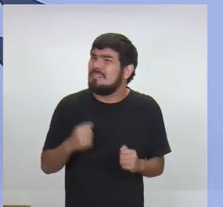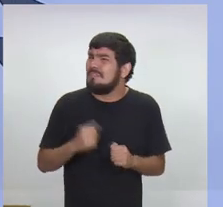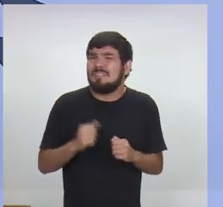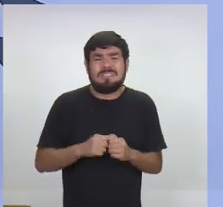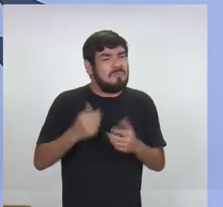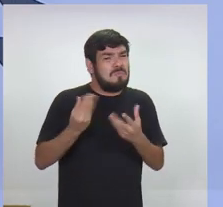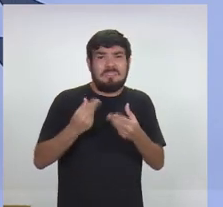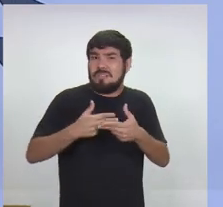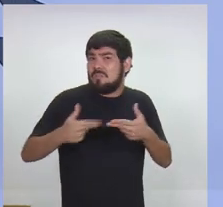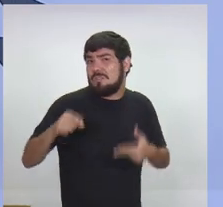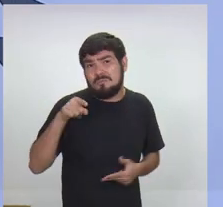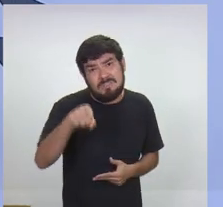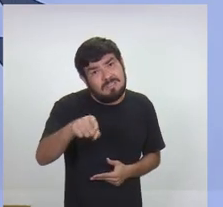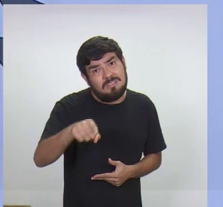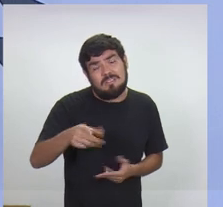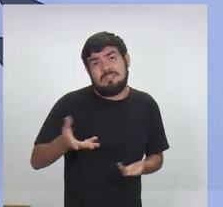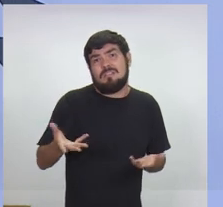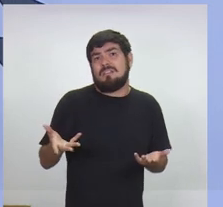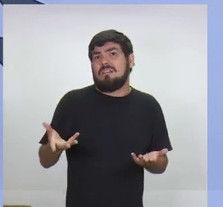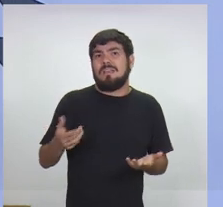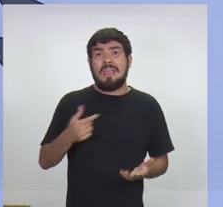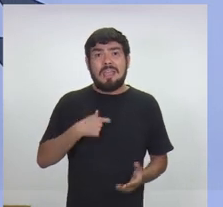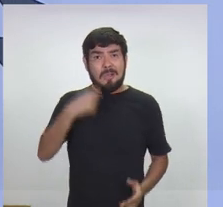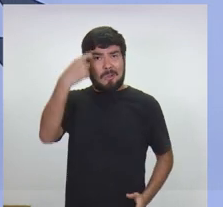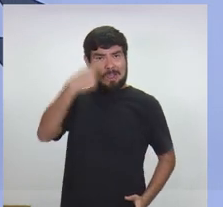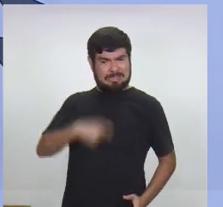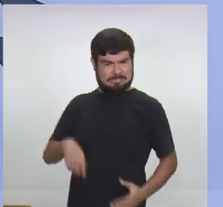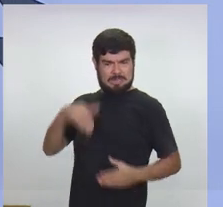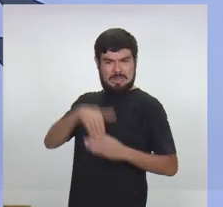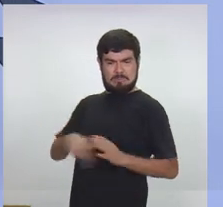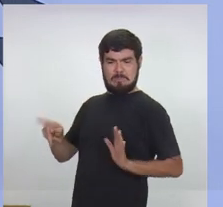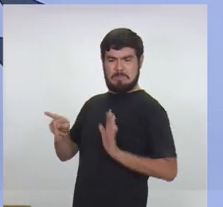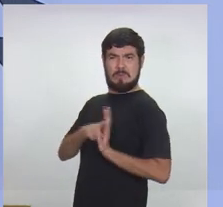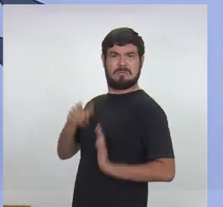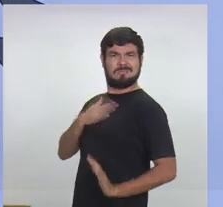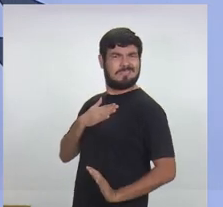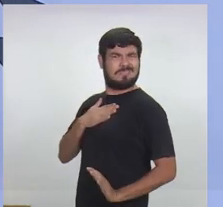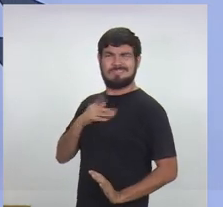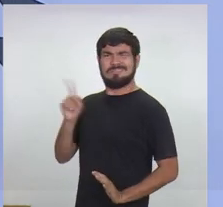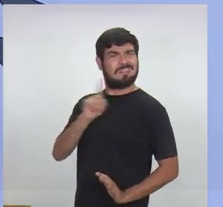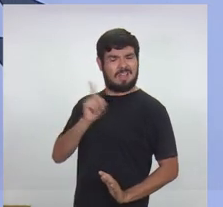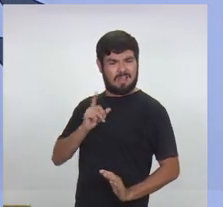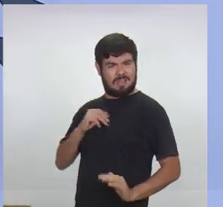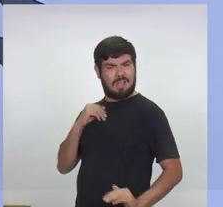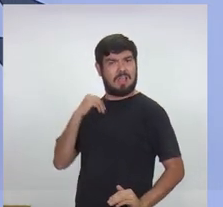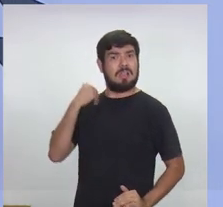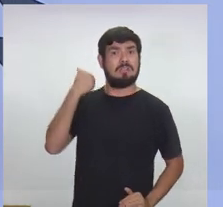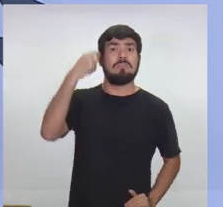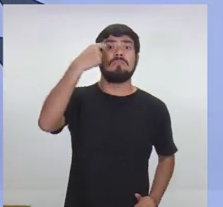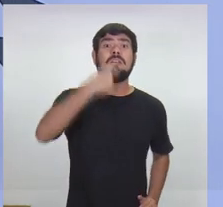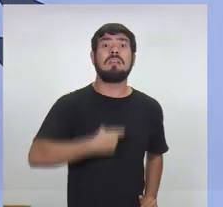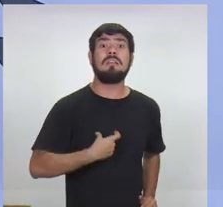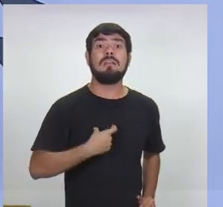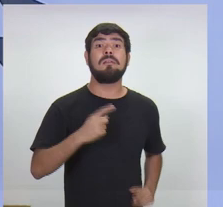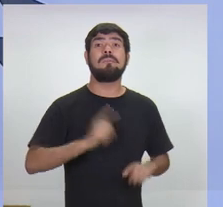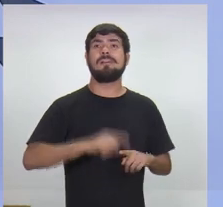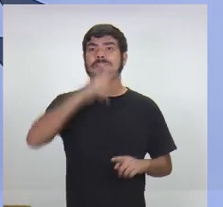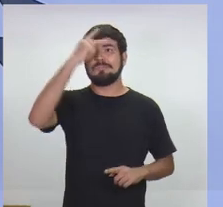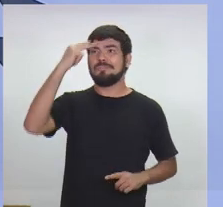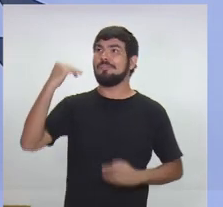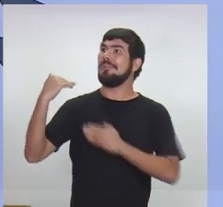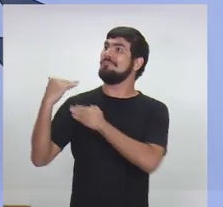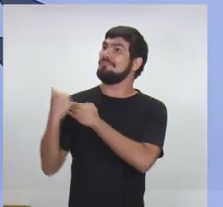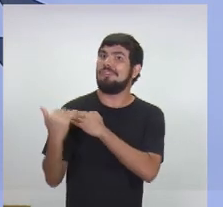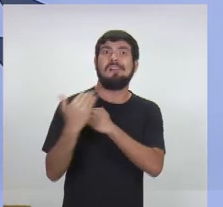mais por você a propósito eu não sou candidato de mim se eu estou aqui é porque as pessoas acreditam em mim